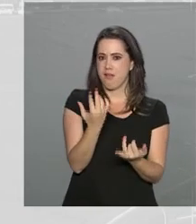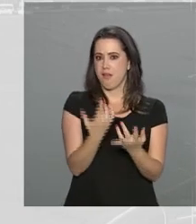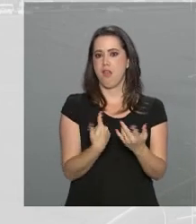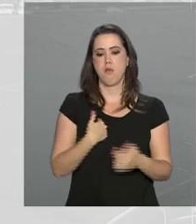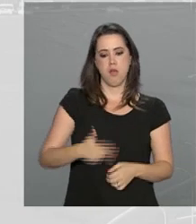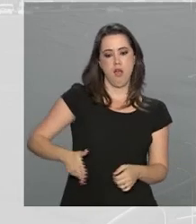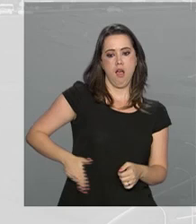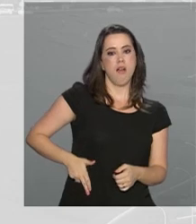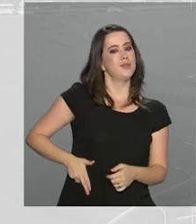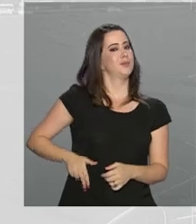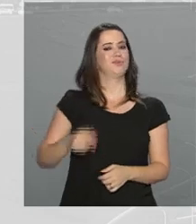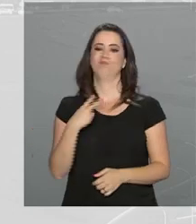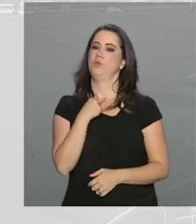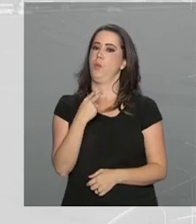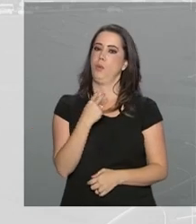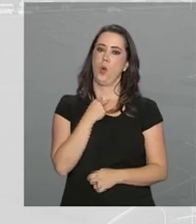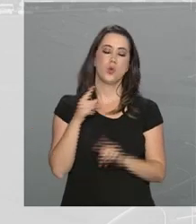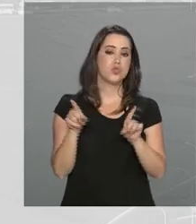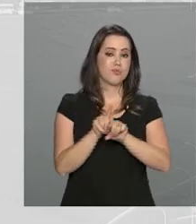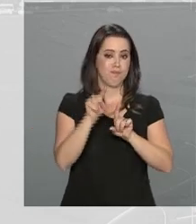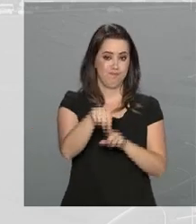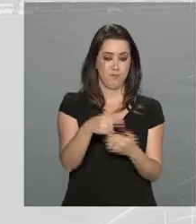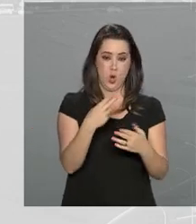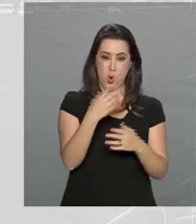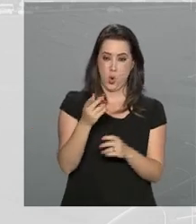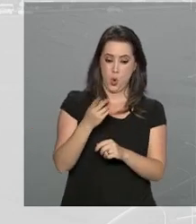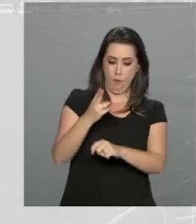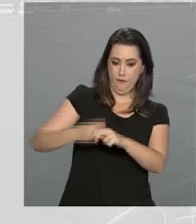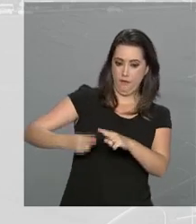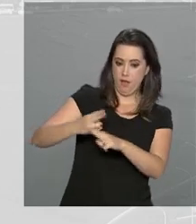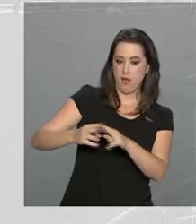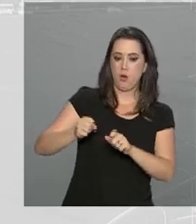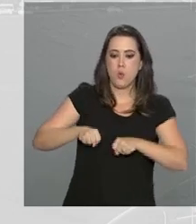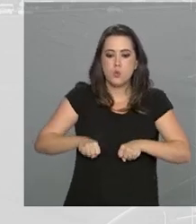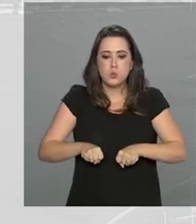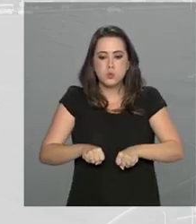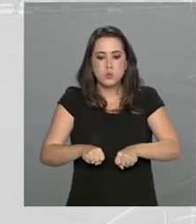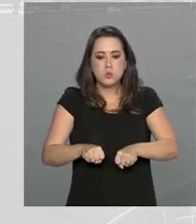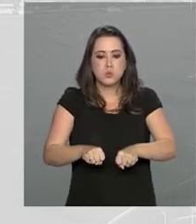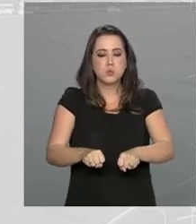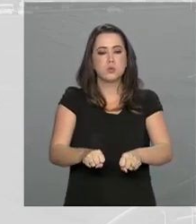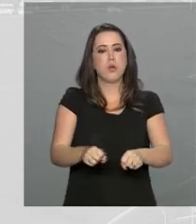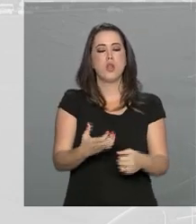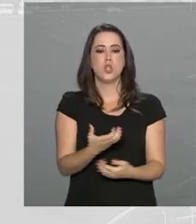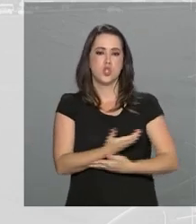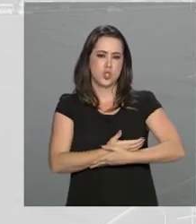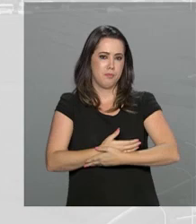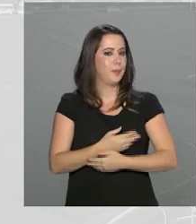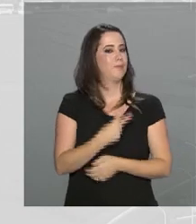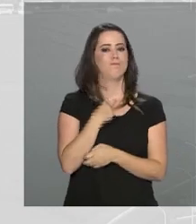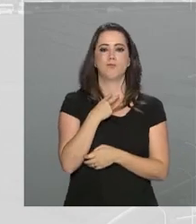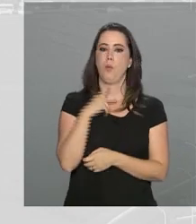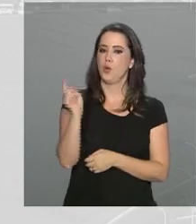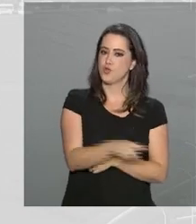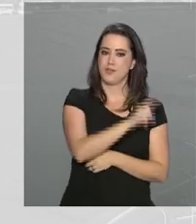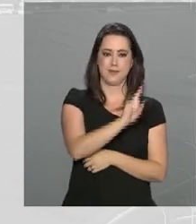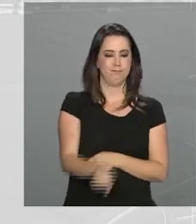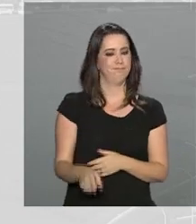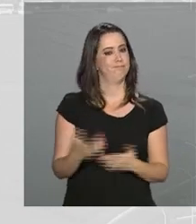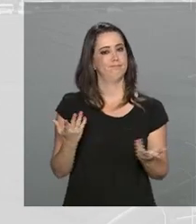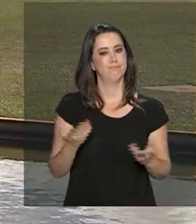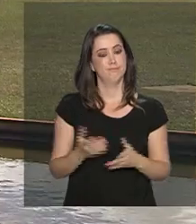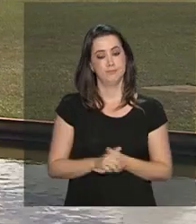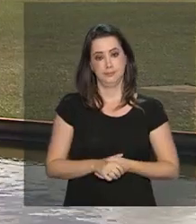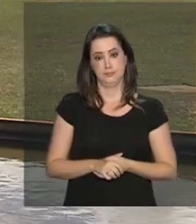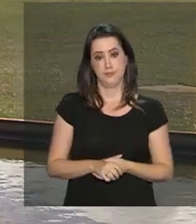fogo objetos cortantes drones e carrinhos de bebê estão proibidos de entrar na esplanada no dia 1º de